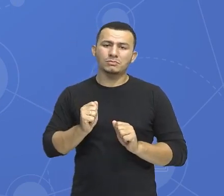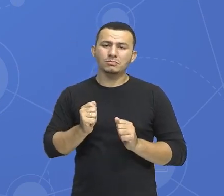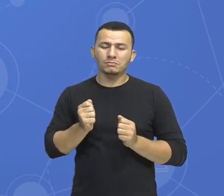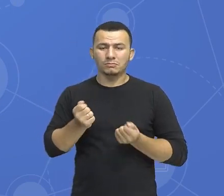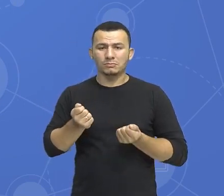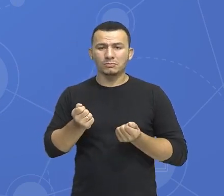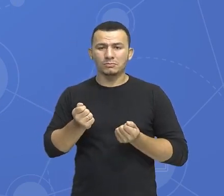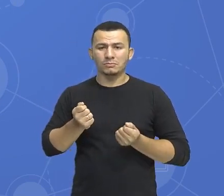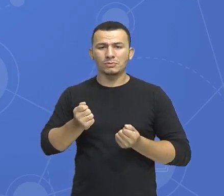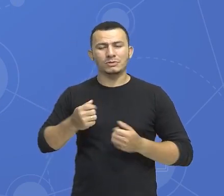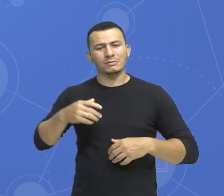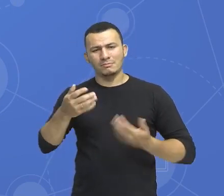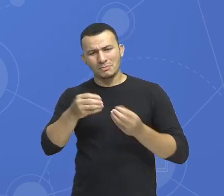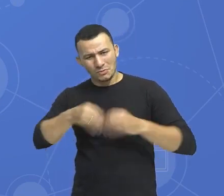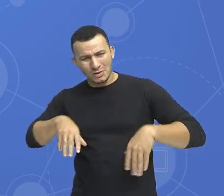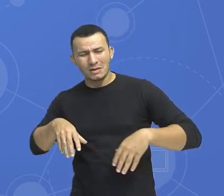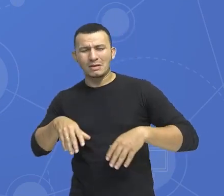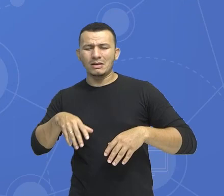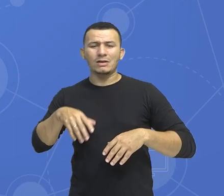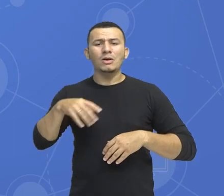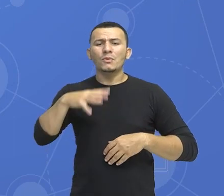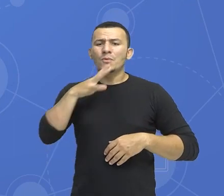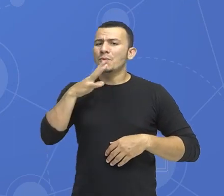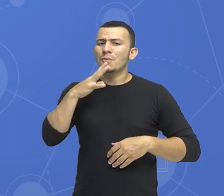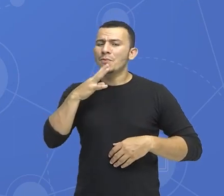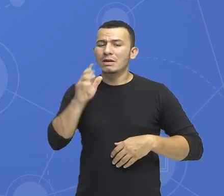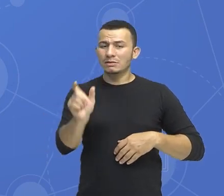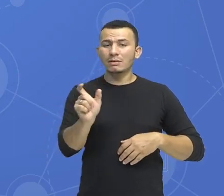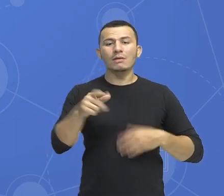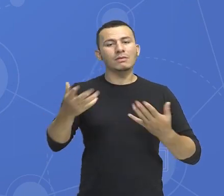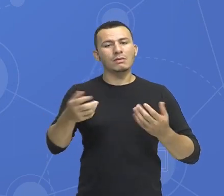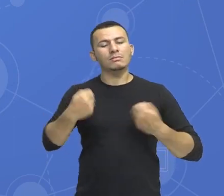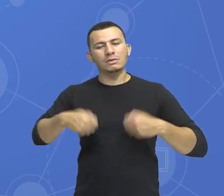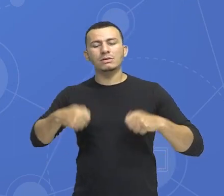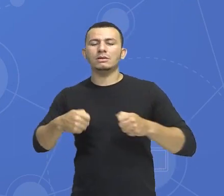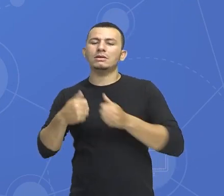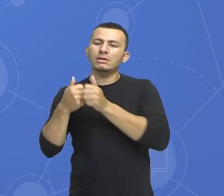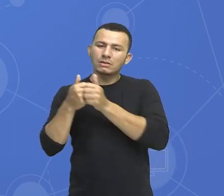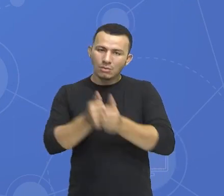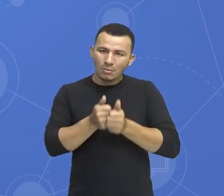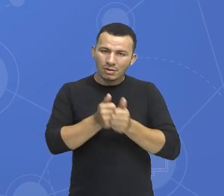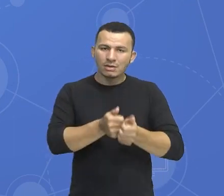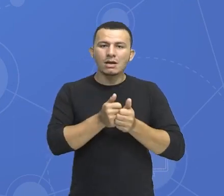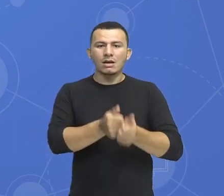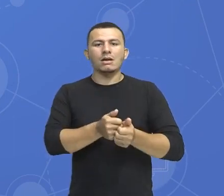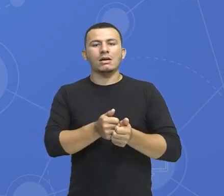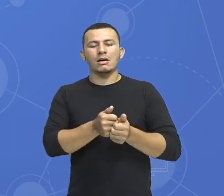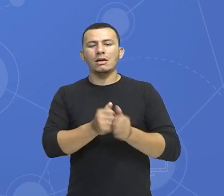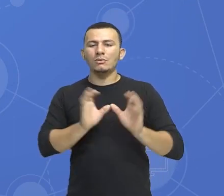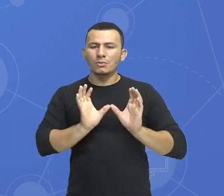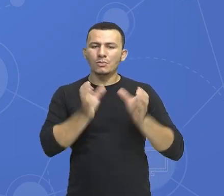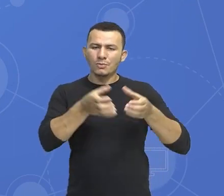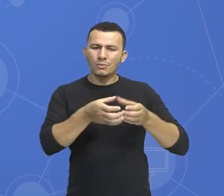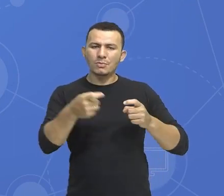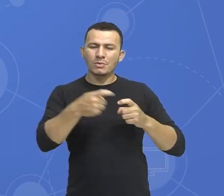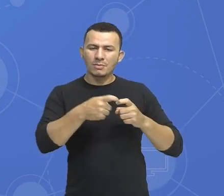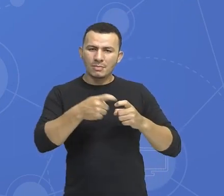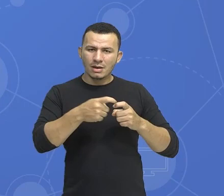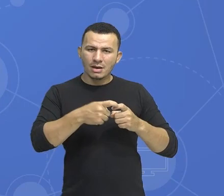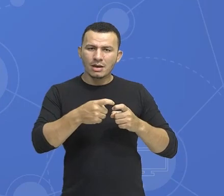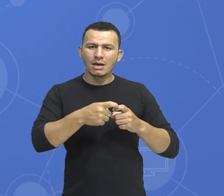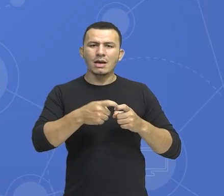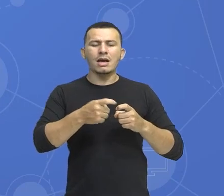e nem sequer sabia, né? Então, é um caso que precisa ser acompanhado por uma equipe médica, por uma